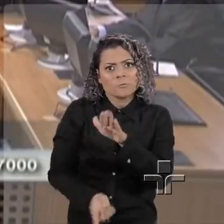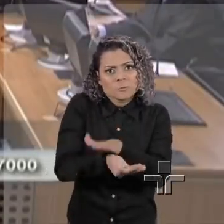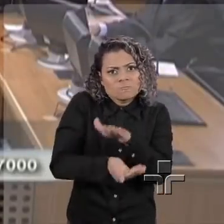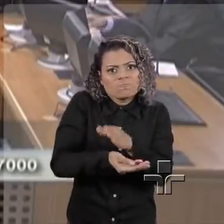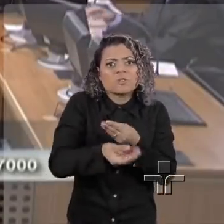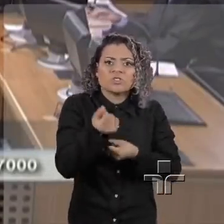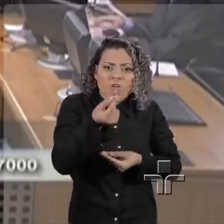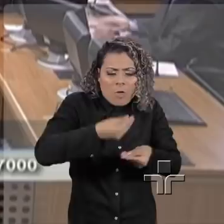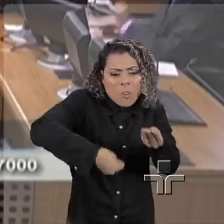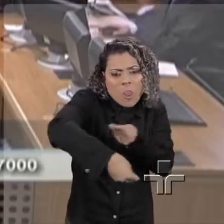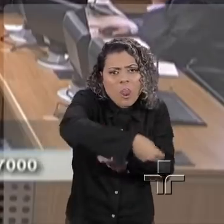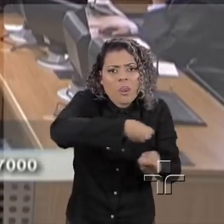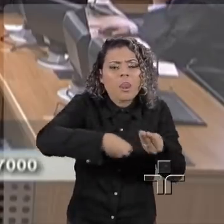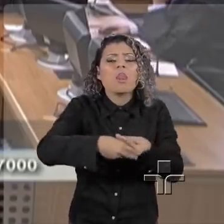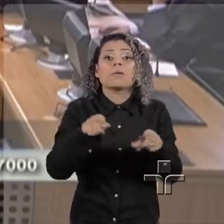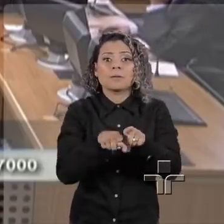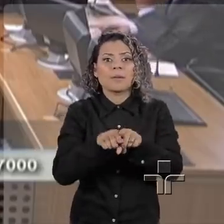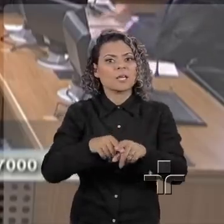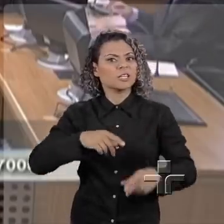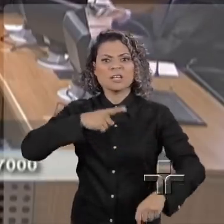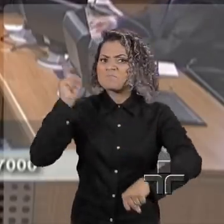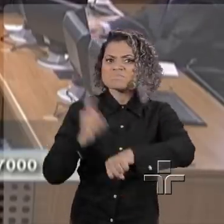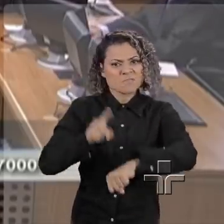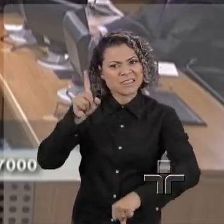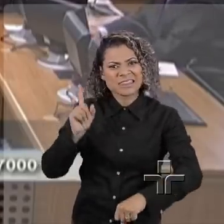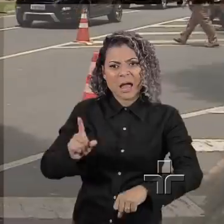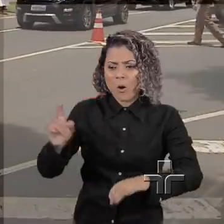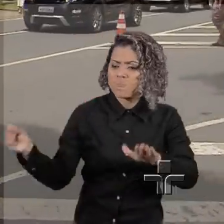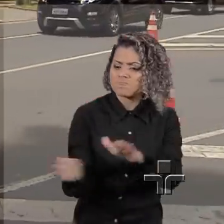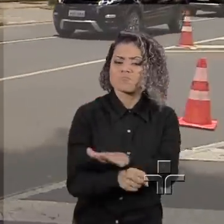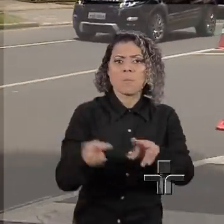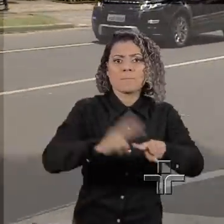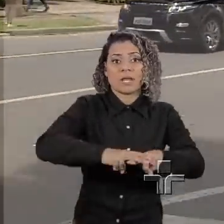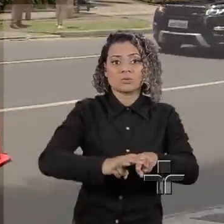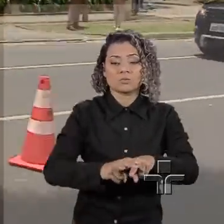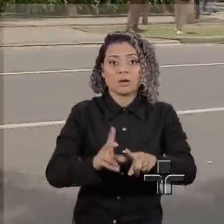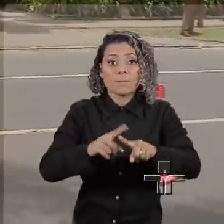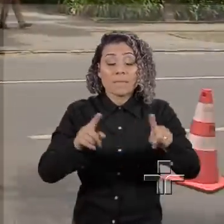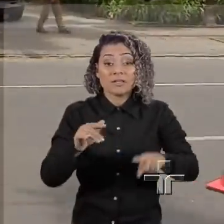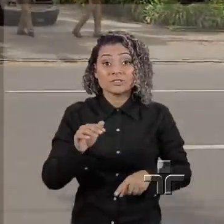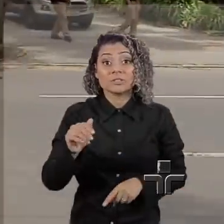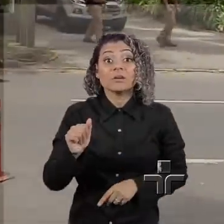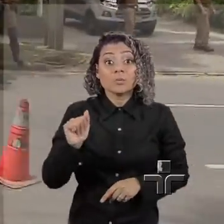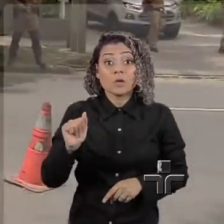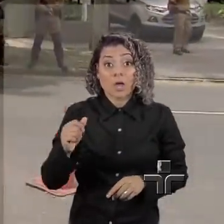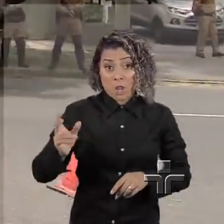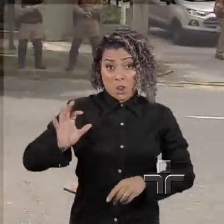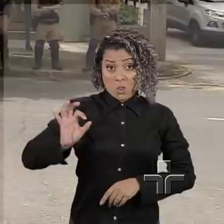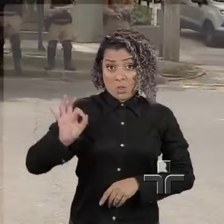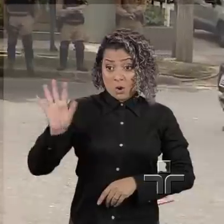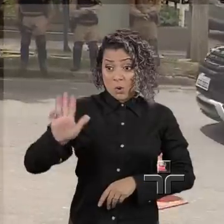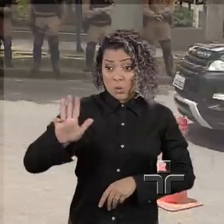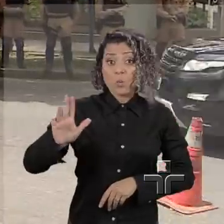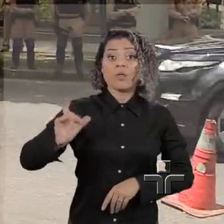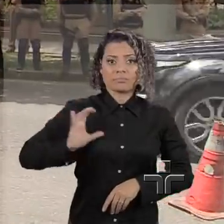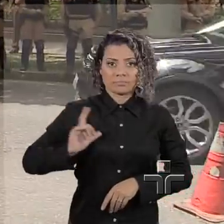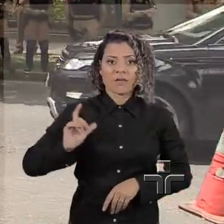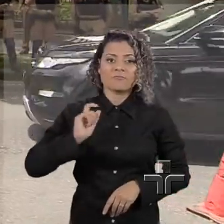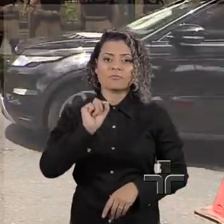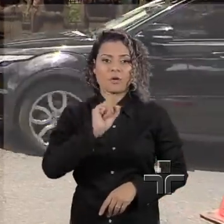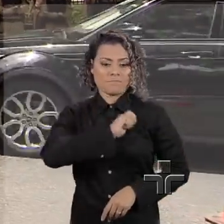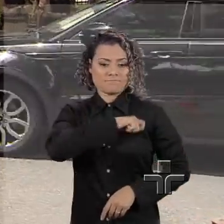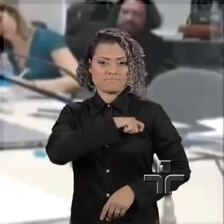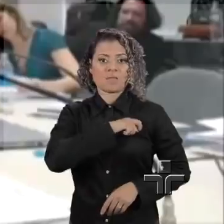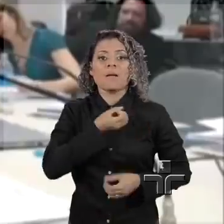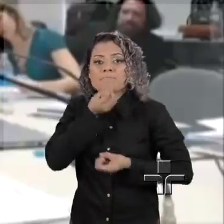e determinou a prisão imediata do petista. Na única saída da PF até agora, Lula prestou depoimento à juíza Gabriela